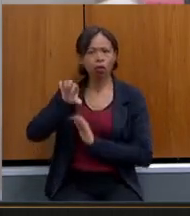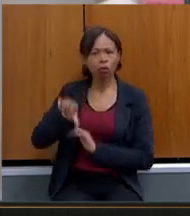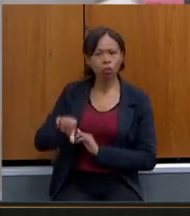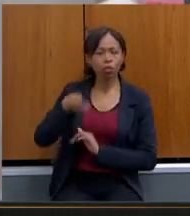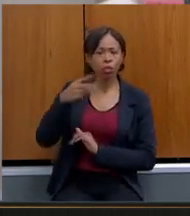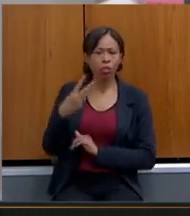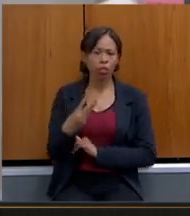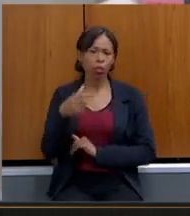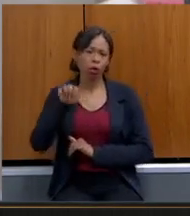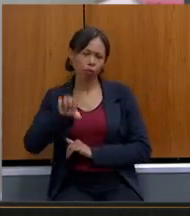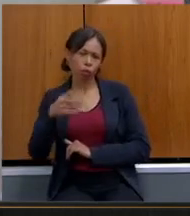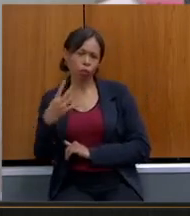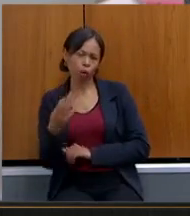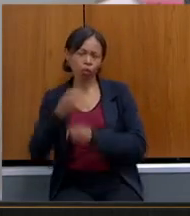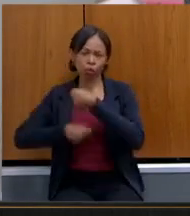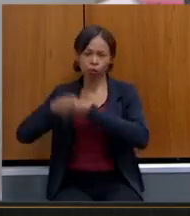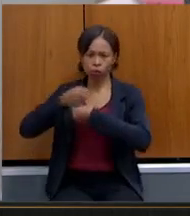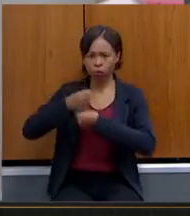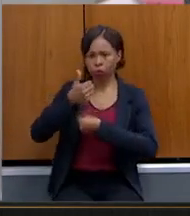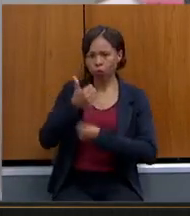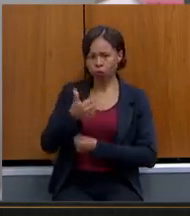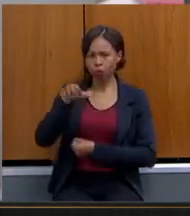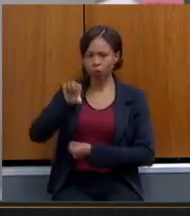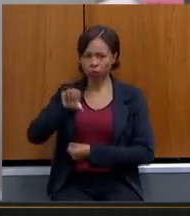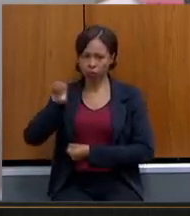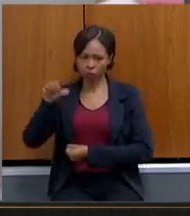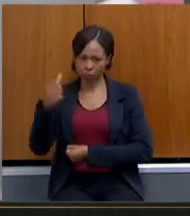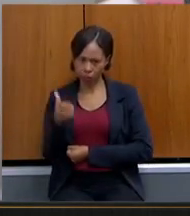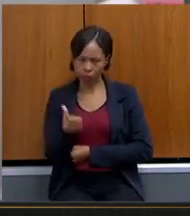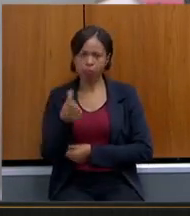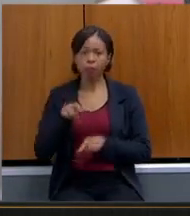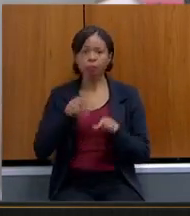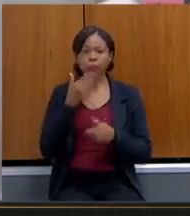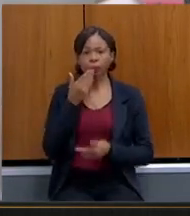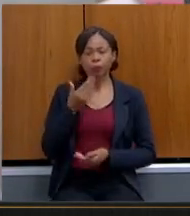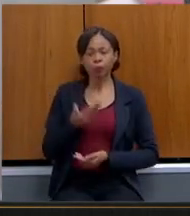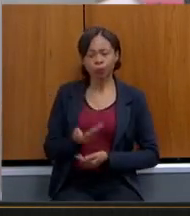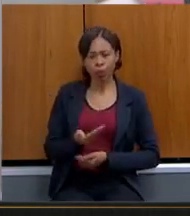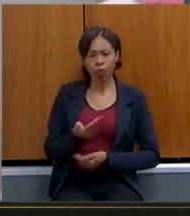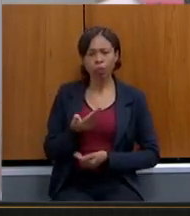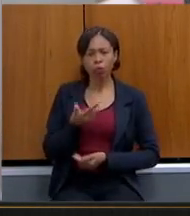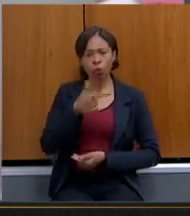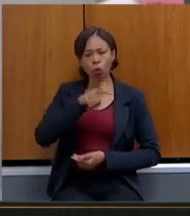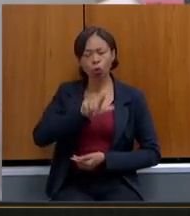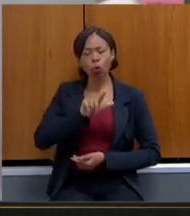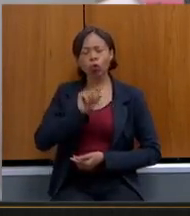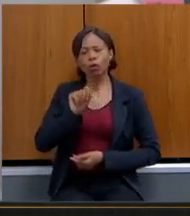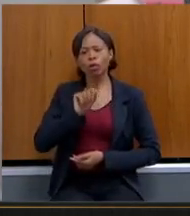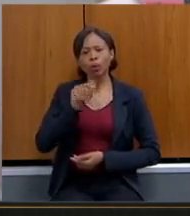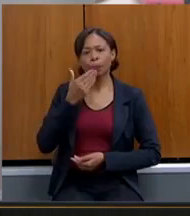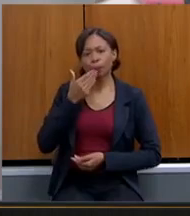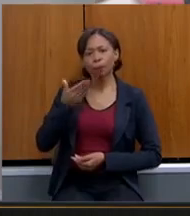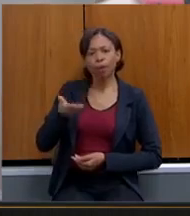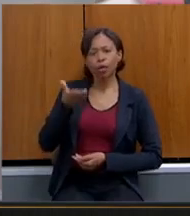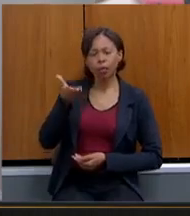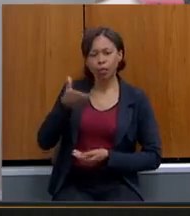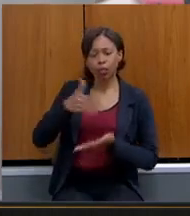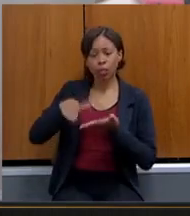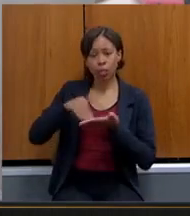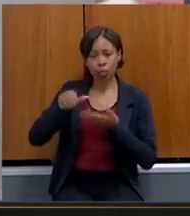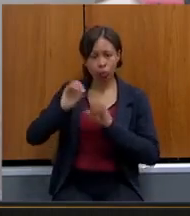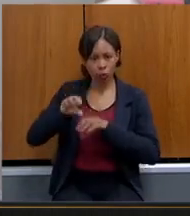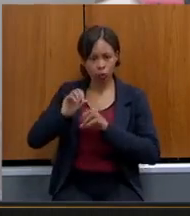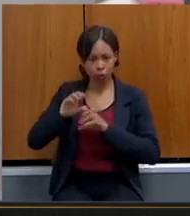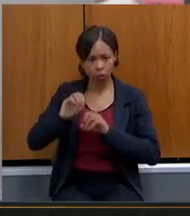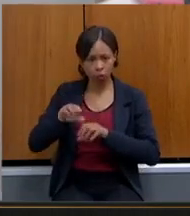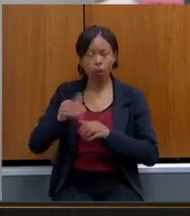9.394 de 1996 requerimento de comissão 9.256 requer que seja encaminhada à Secretaria de Estado da